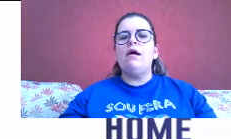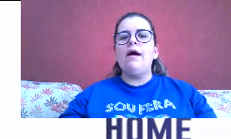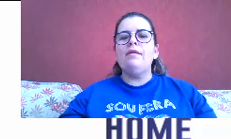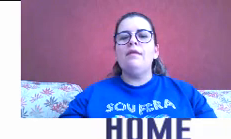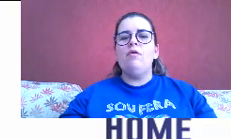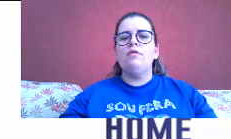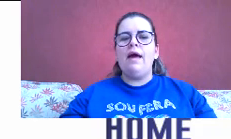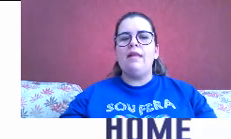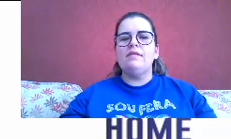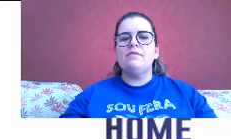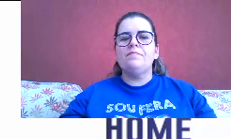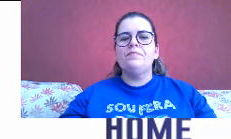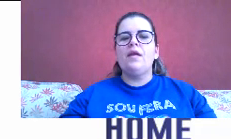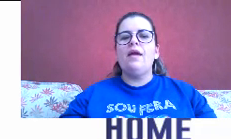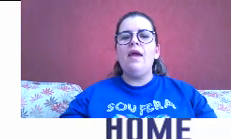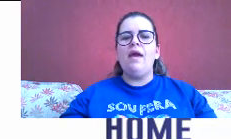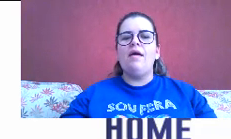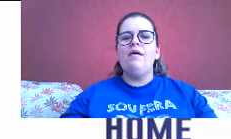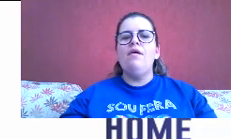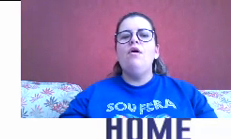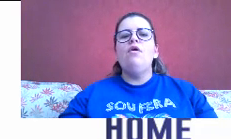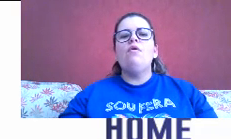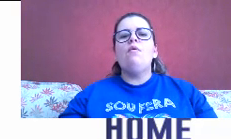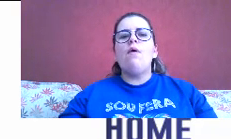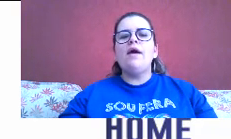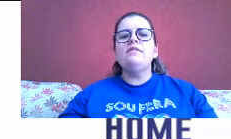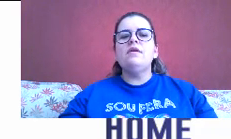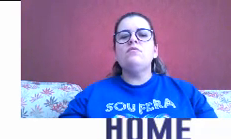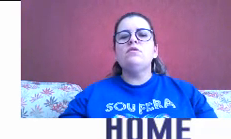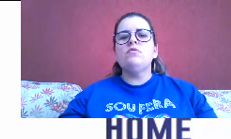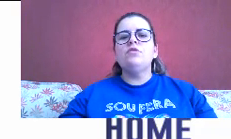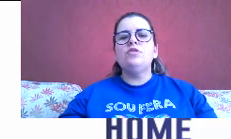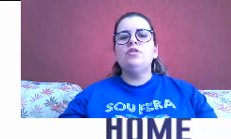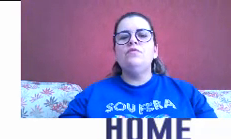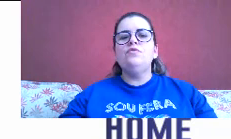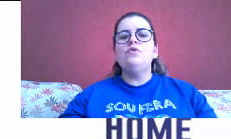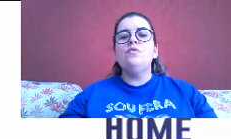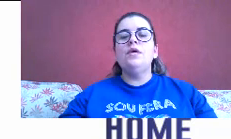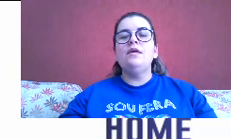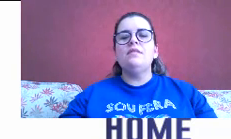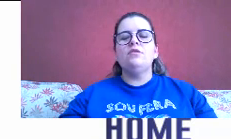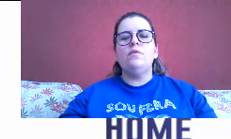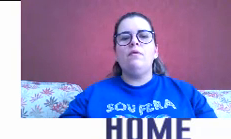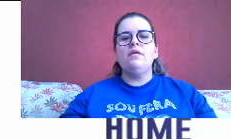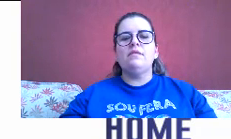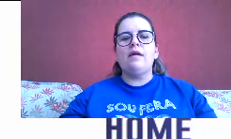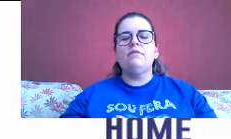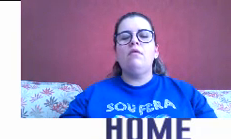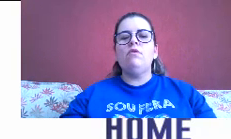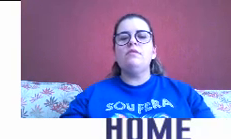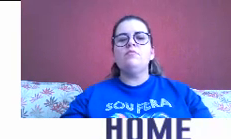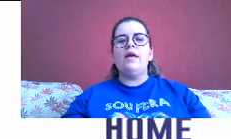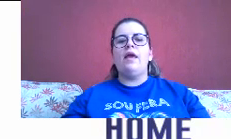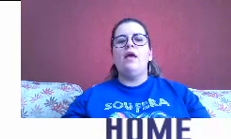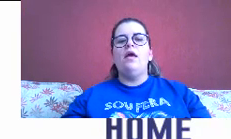poderiam derrotá-los e quais são os seus objetivos e o que desejam alcançar